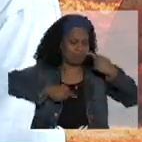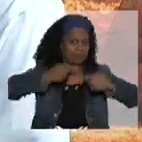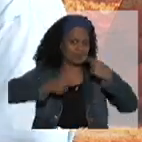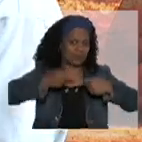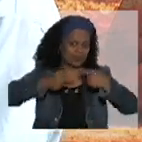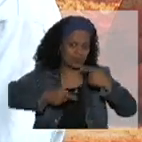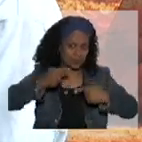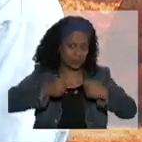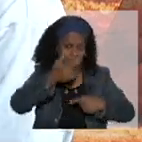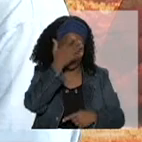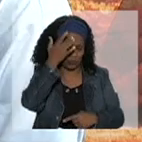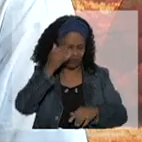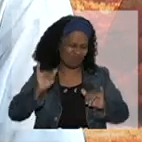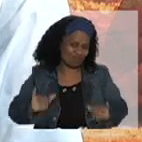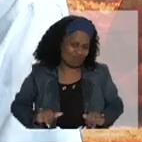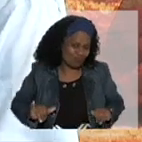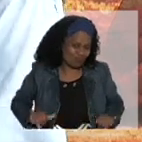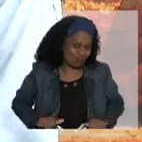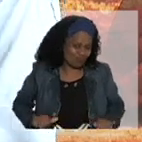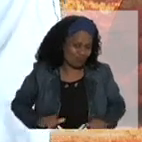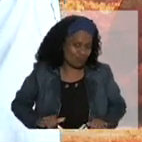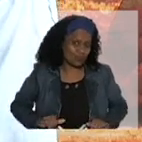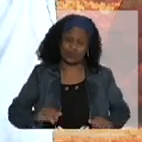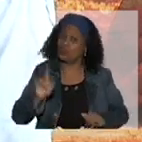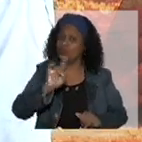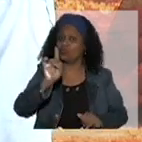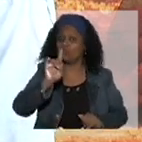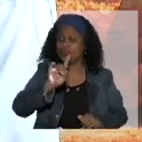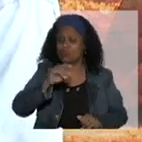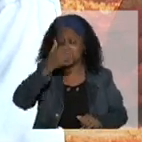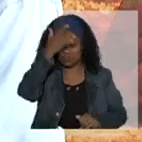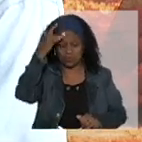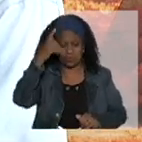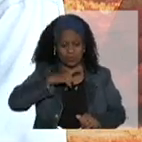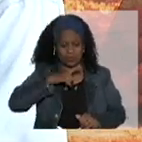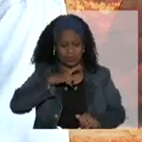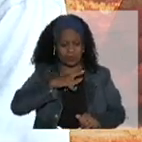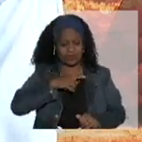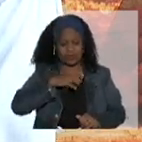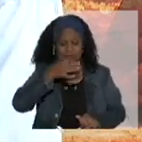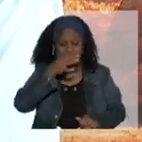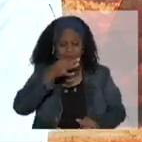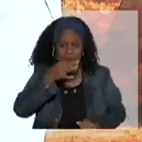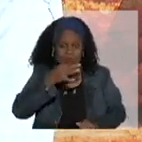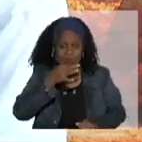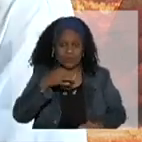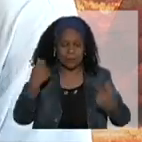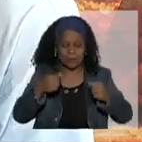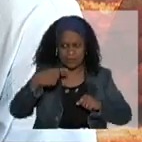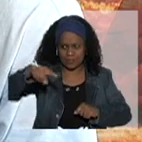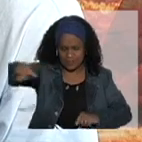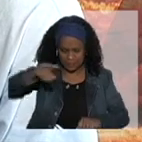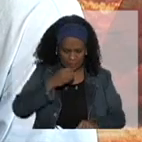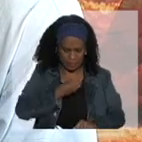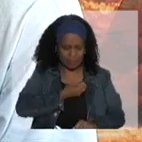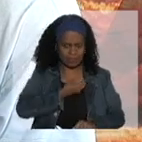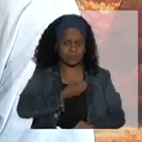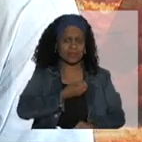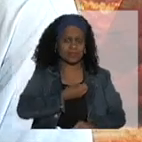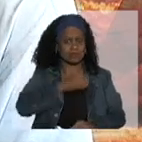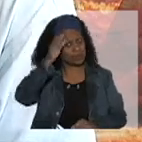dessa vida e as pessoas que sofrem por isso é não são as pessoas que estão tomando as decisões ea gente acha que só a participação pode